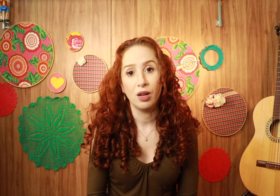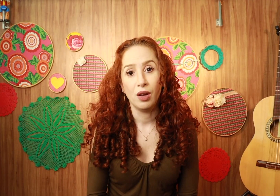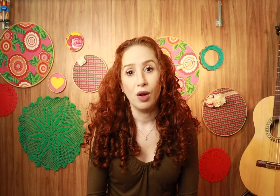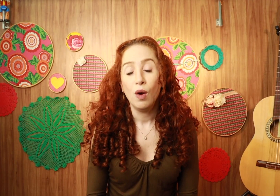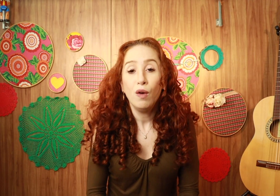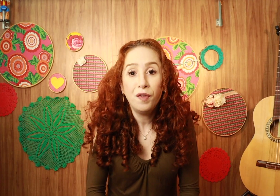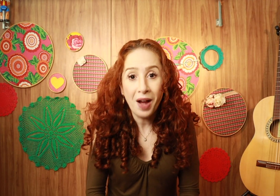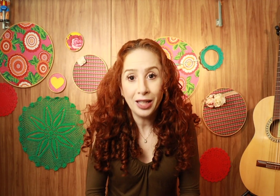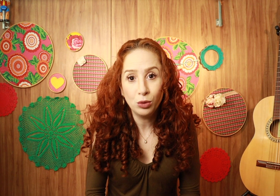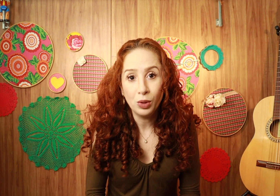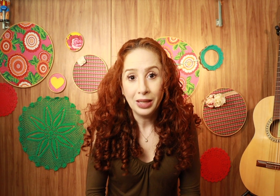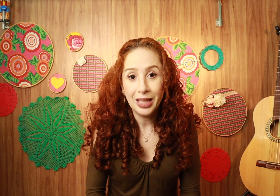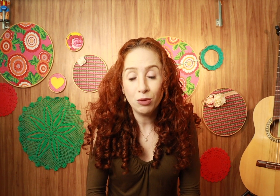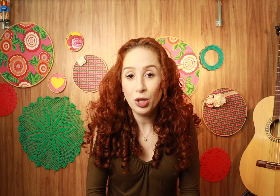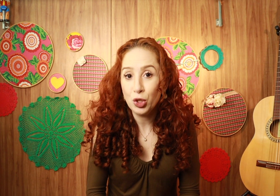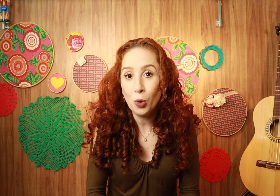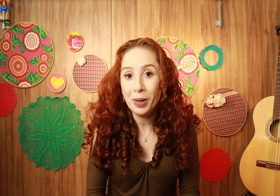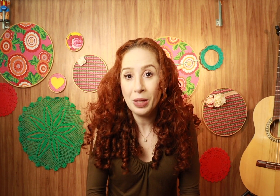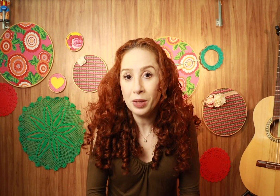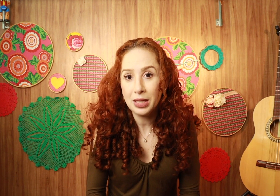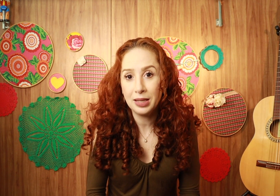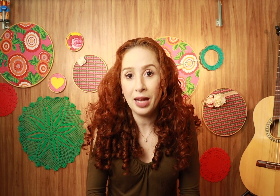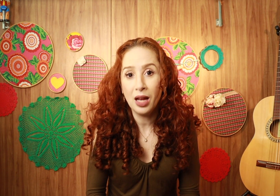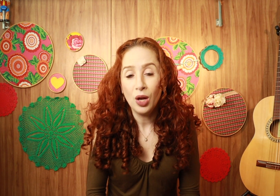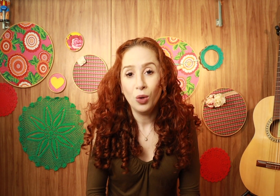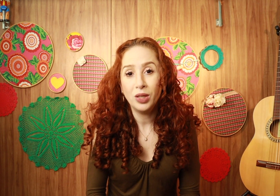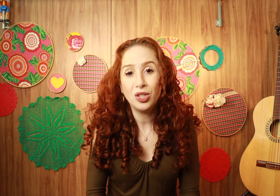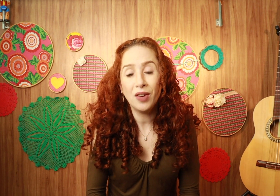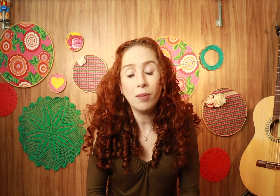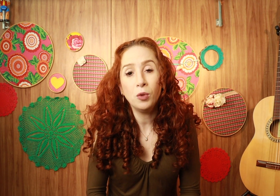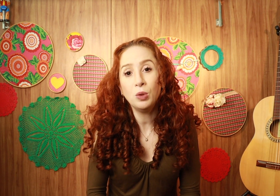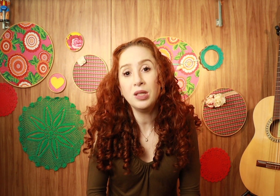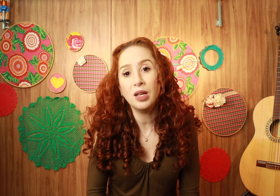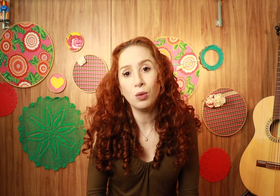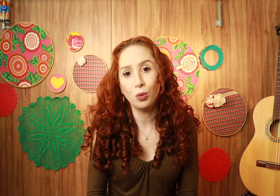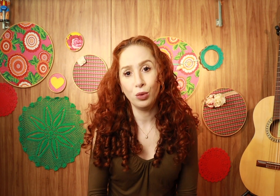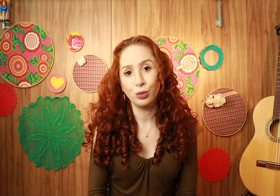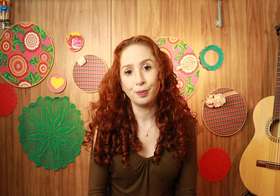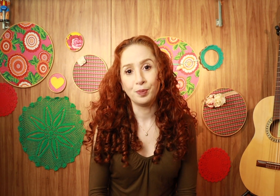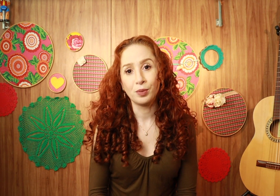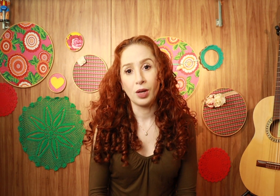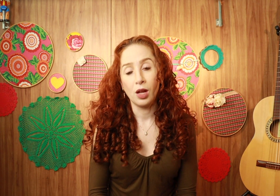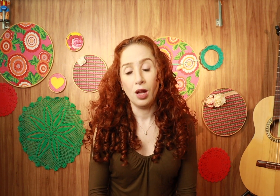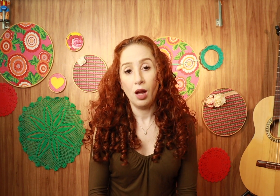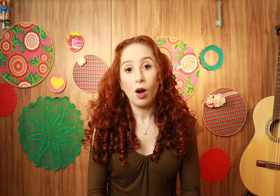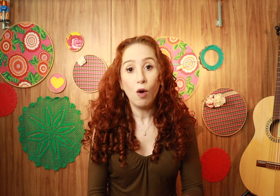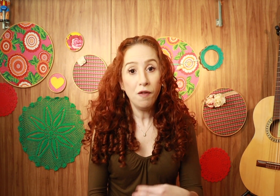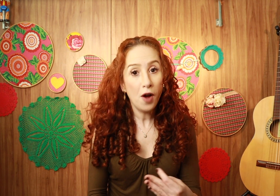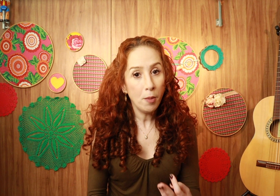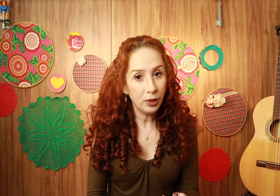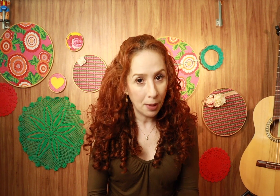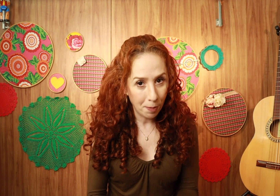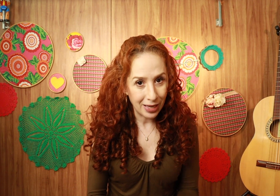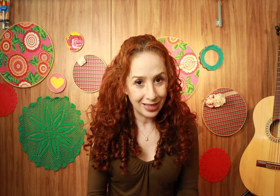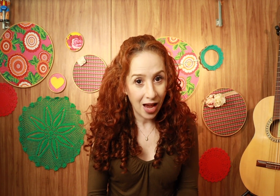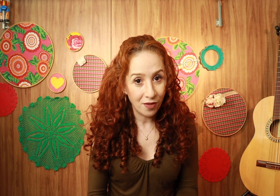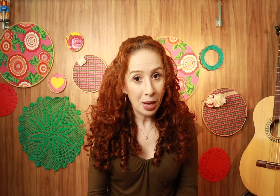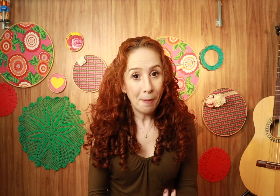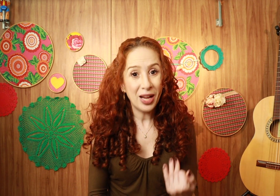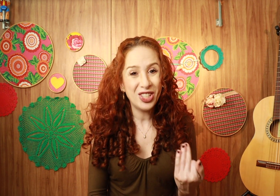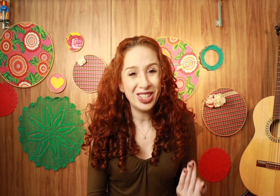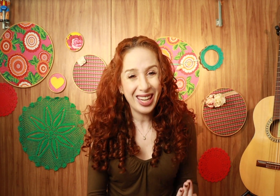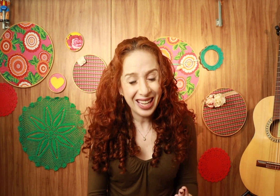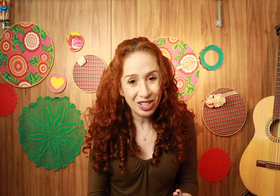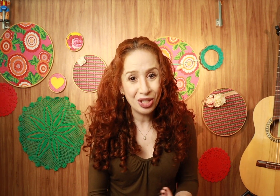triste. O fato da sua juba não crescer o deixava muito inseguro. Conforme o tempo